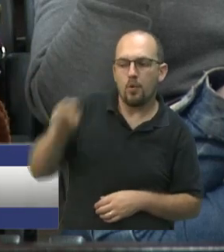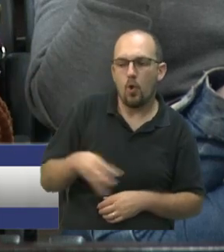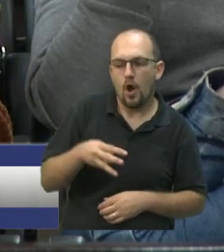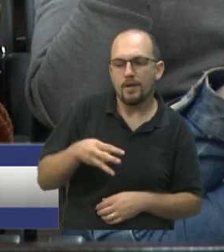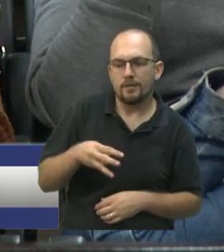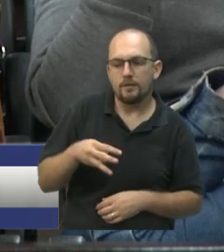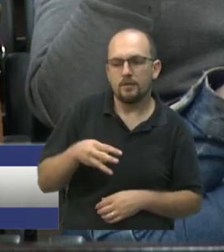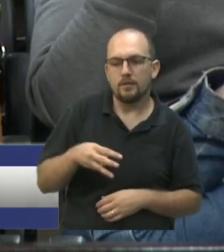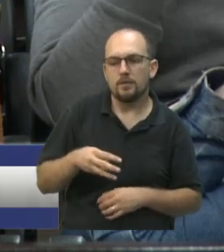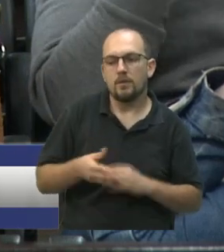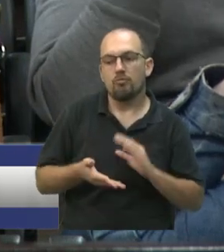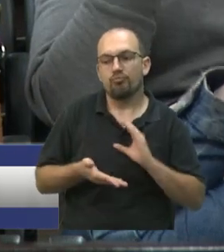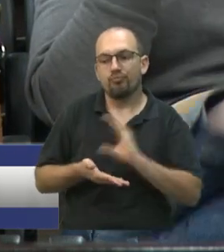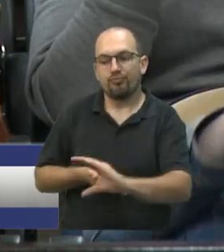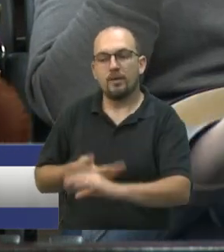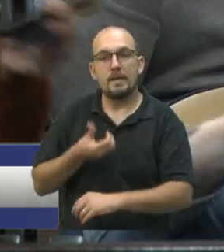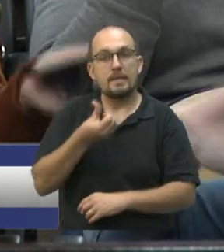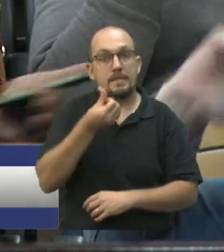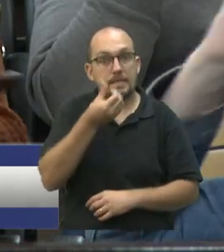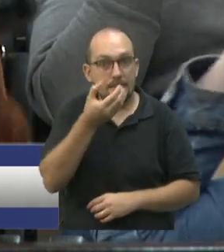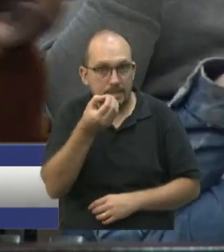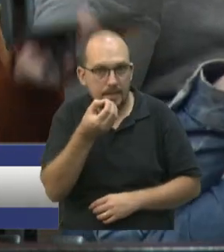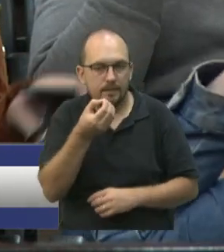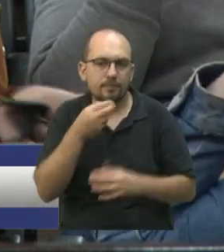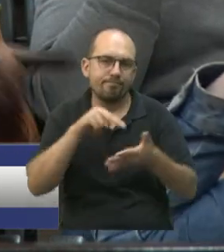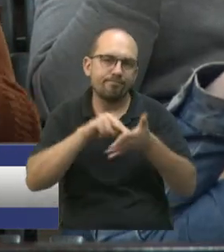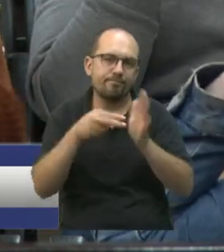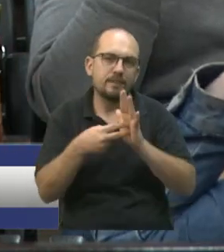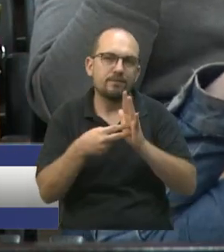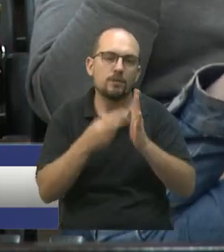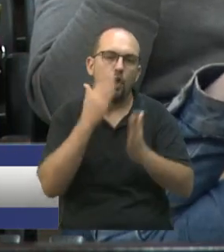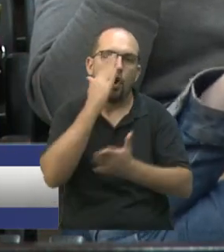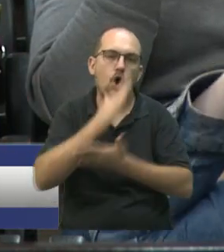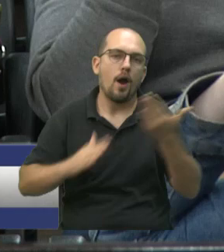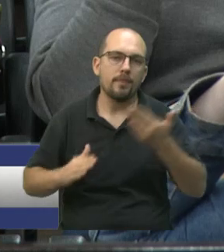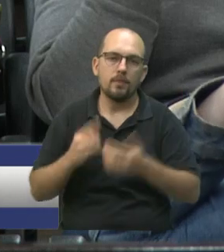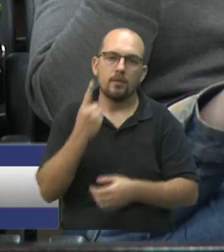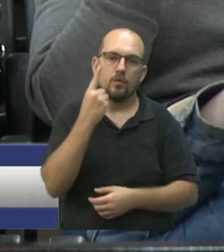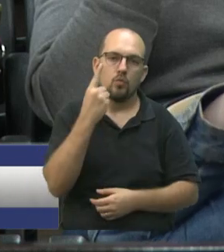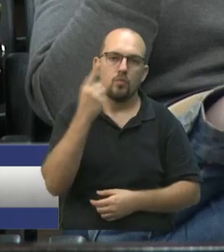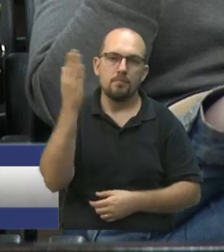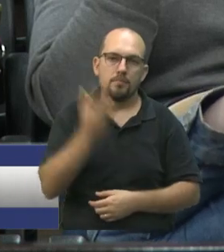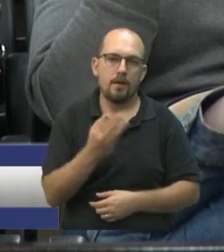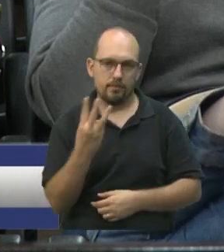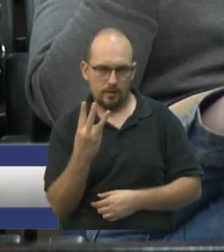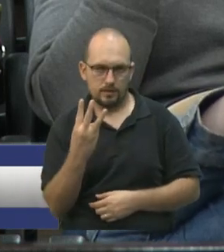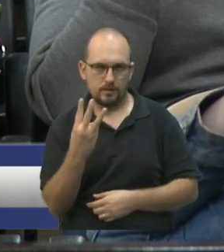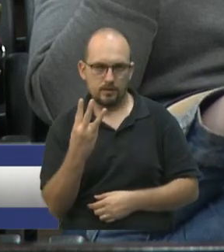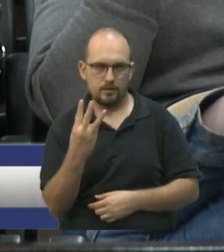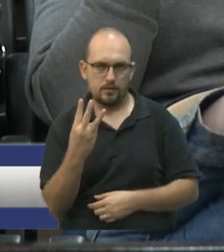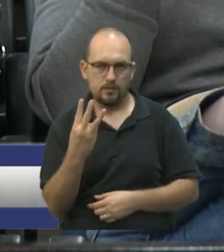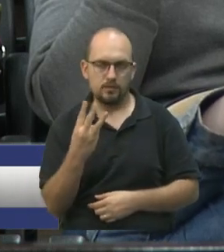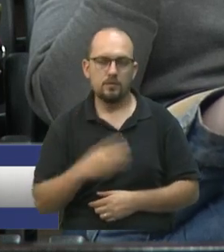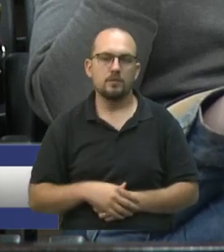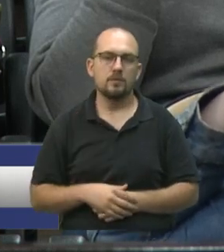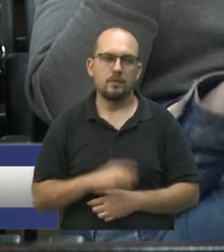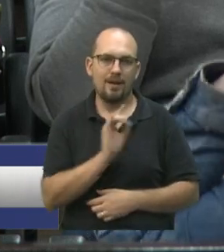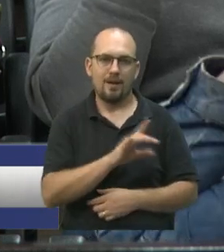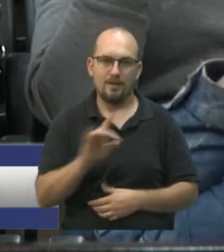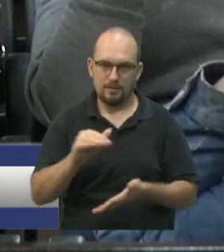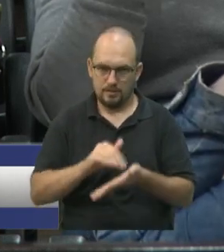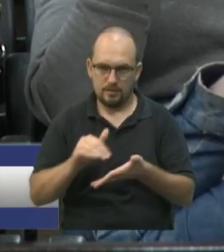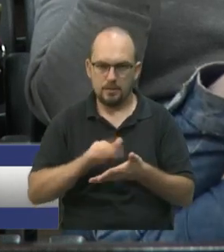previsto 60, então foi um corte na ordem de 1/3 das necessidades apresentadas pelas secretarias. Mas se vocês